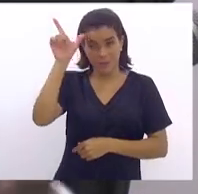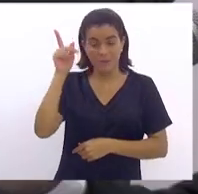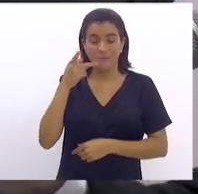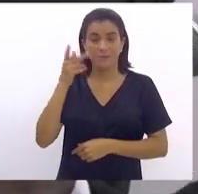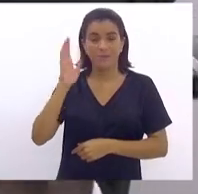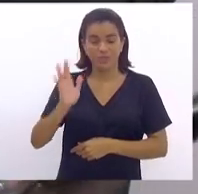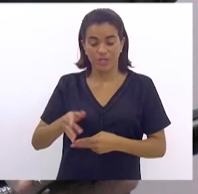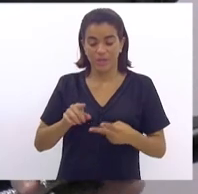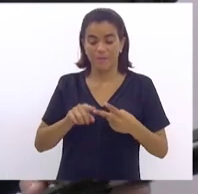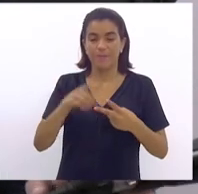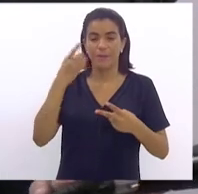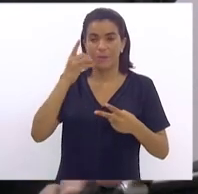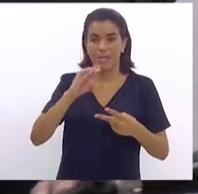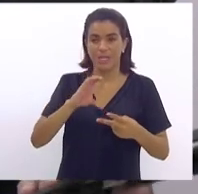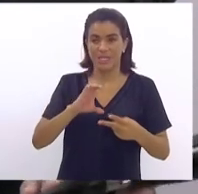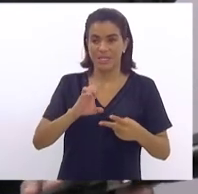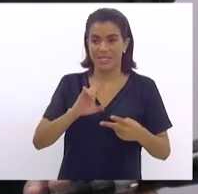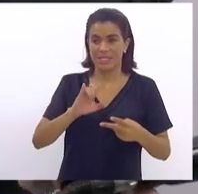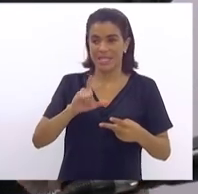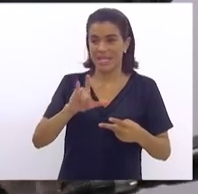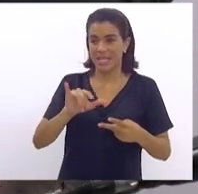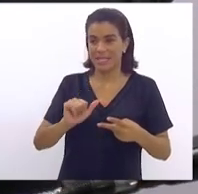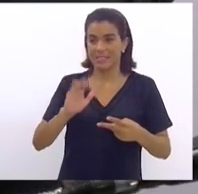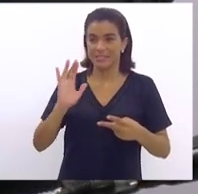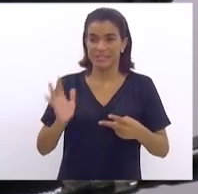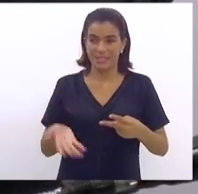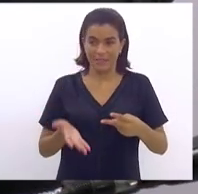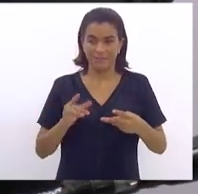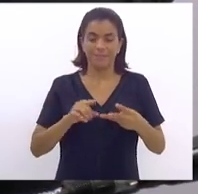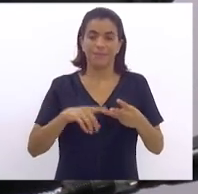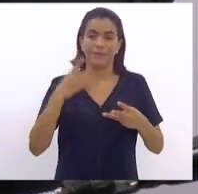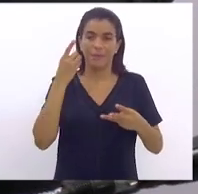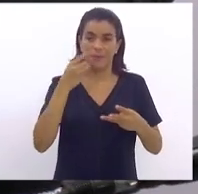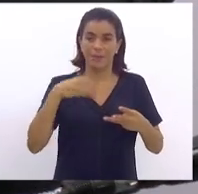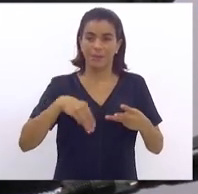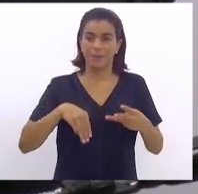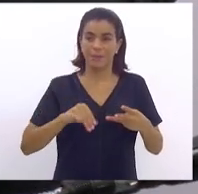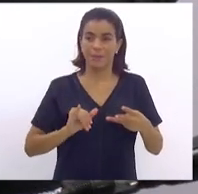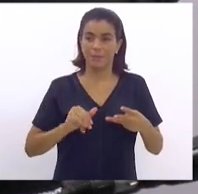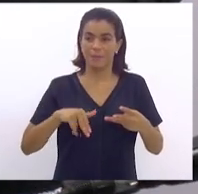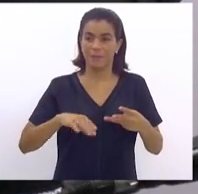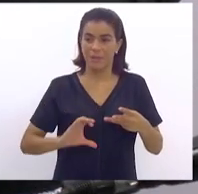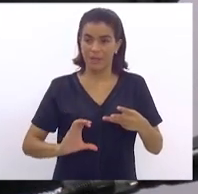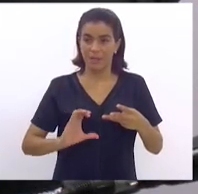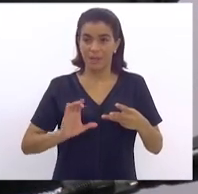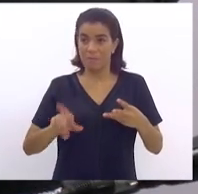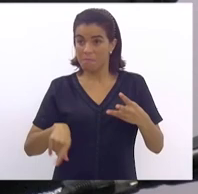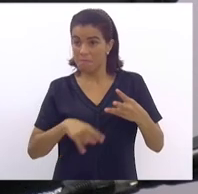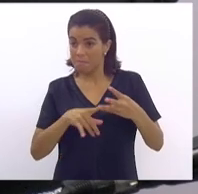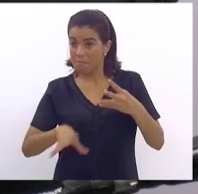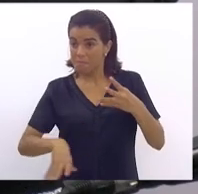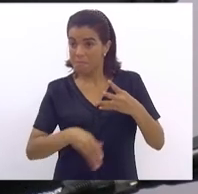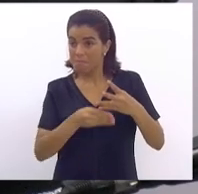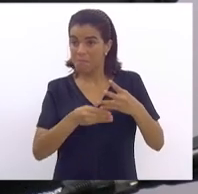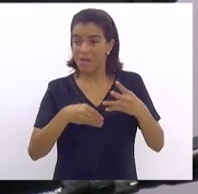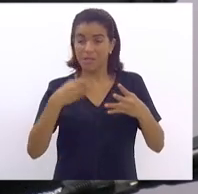deputada Célia e o deputado Mink também. Algum deputado quer fazer uso da palavra em